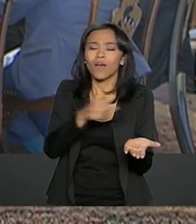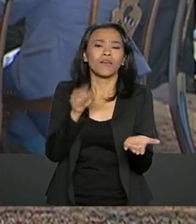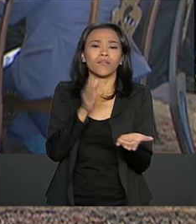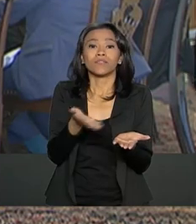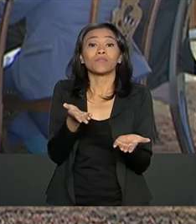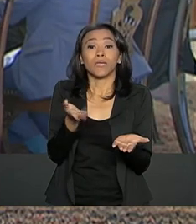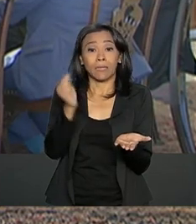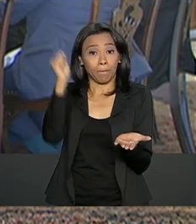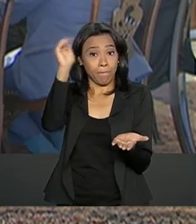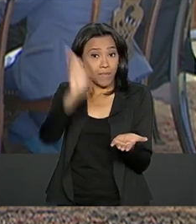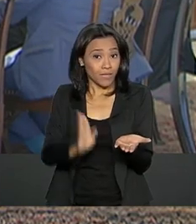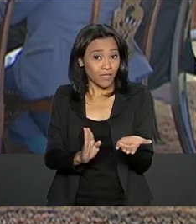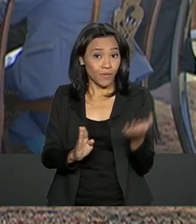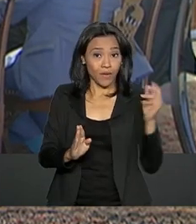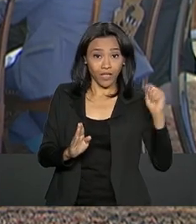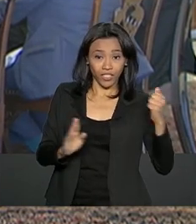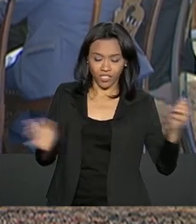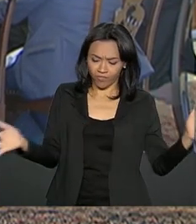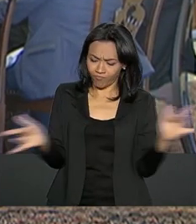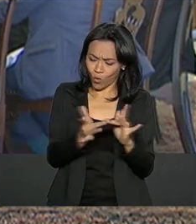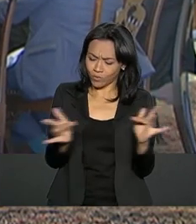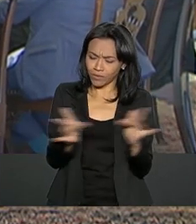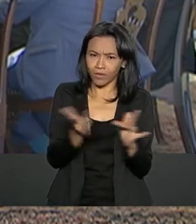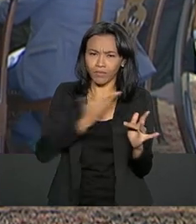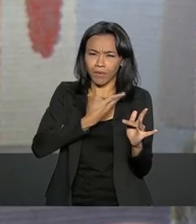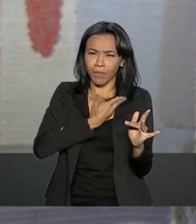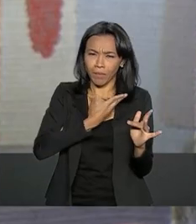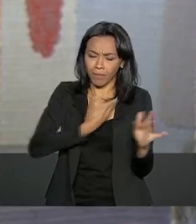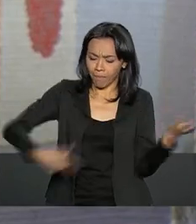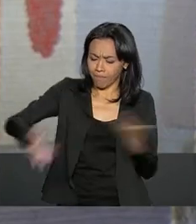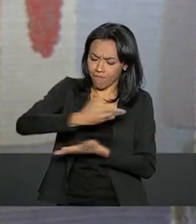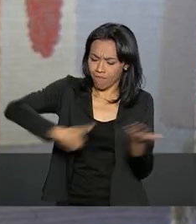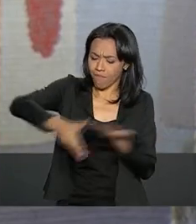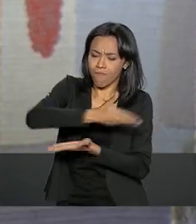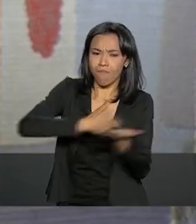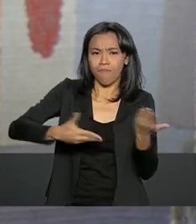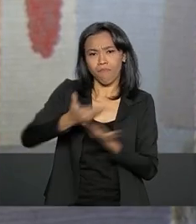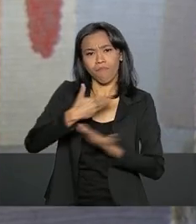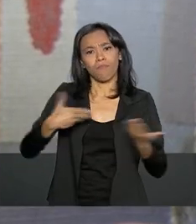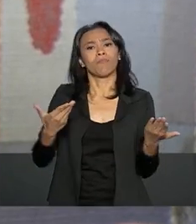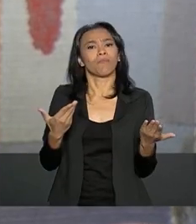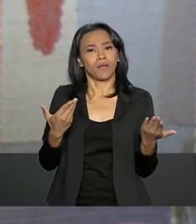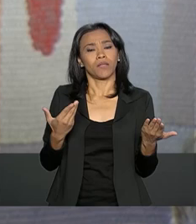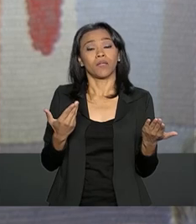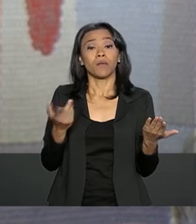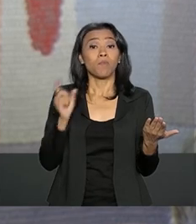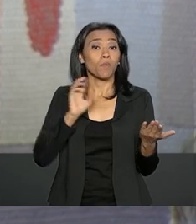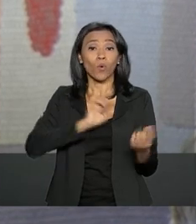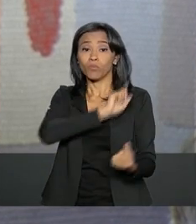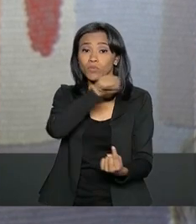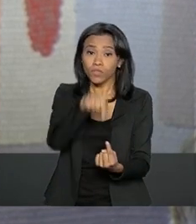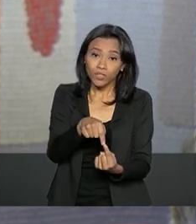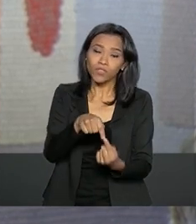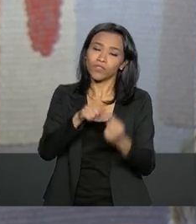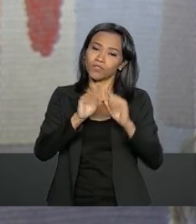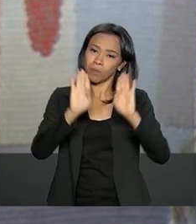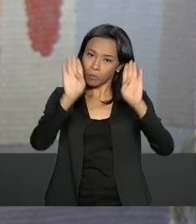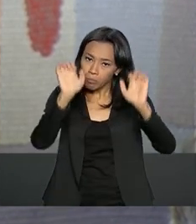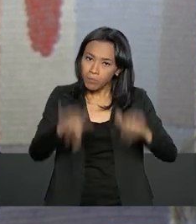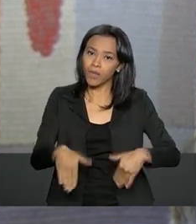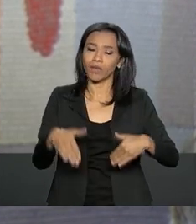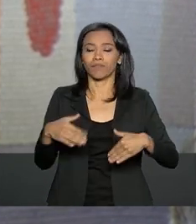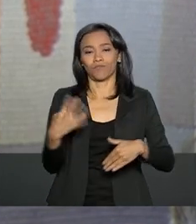Argentina, um capítulo de amizade e cooperação renovadas entre nossos países, para benefício de nossos